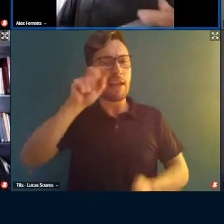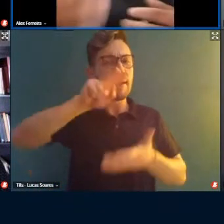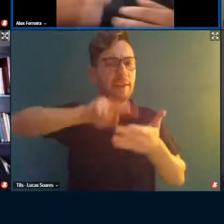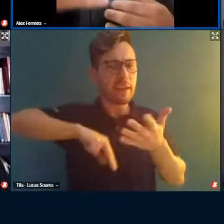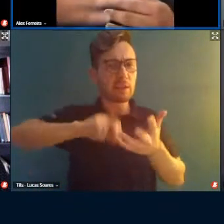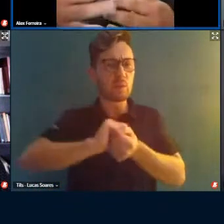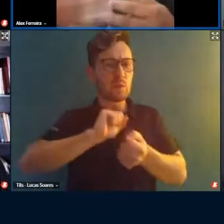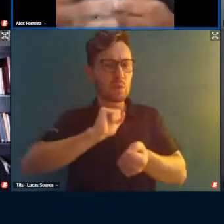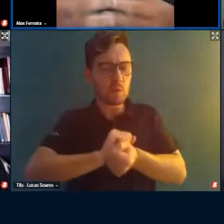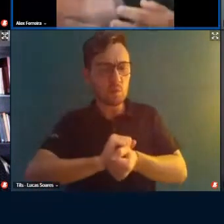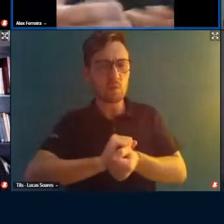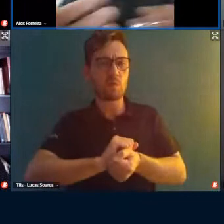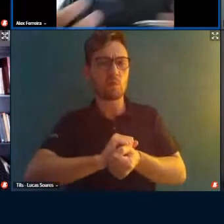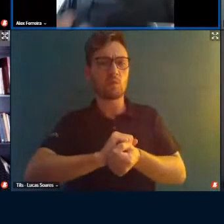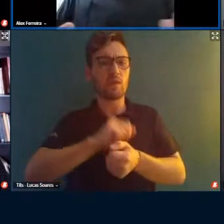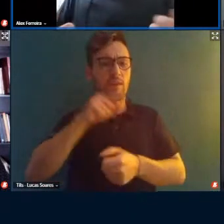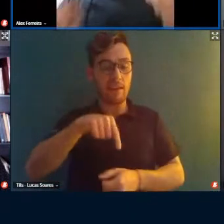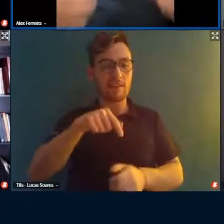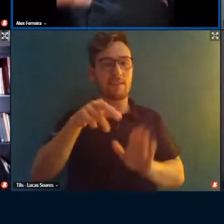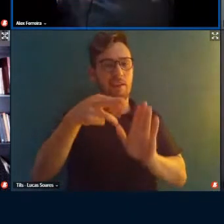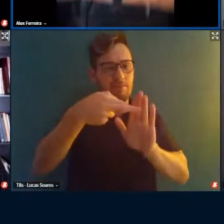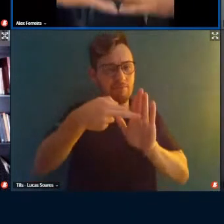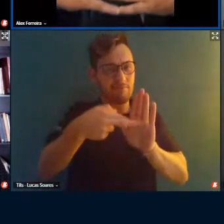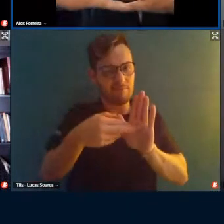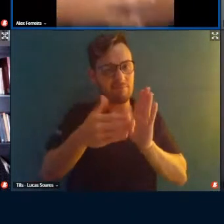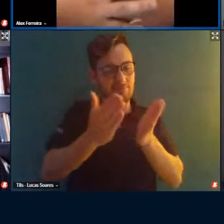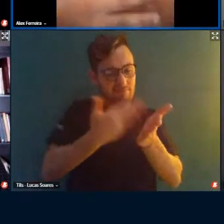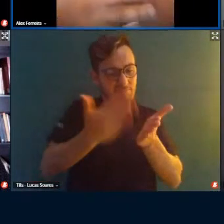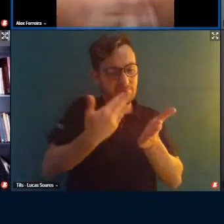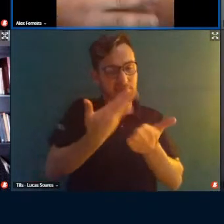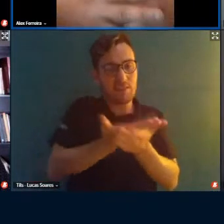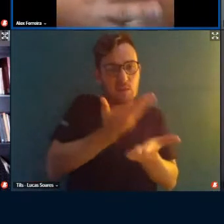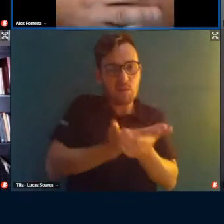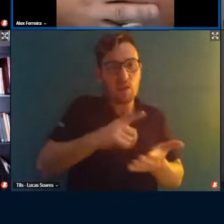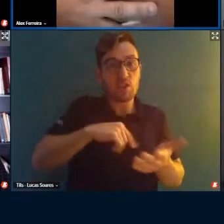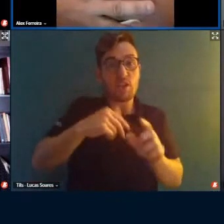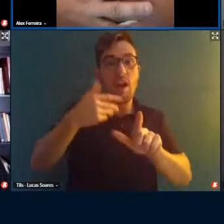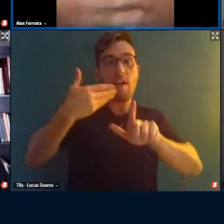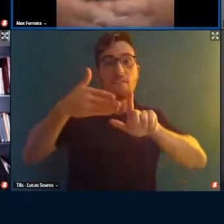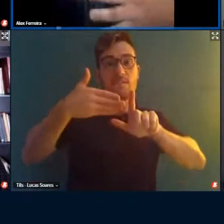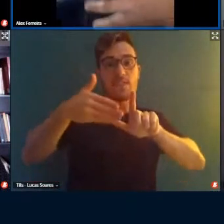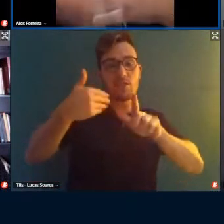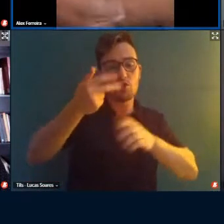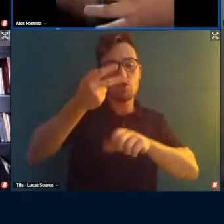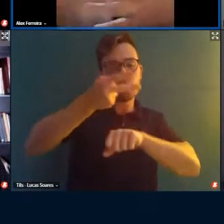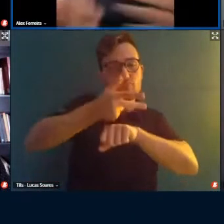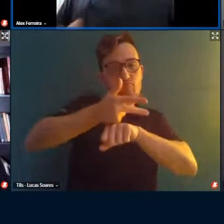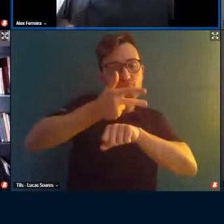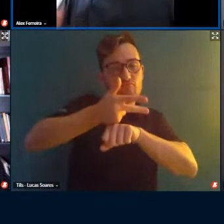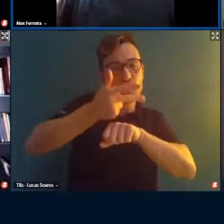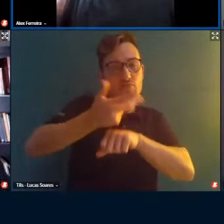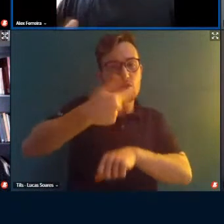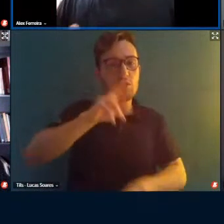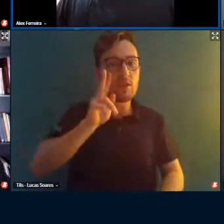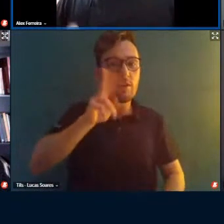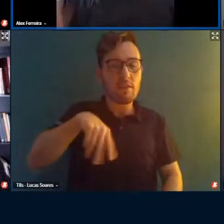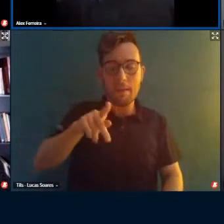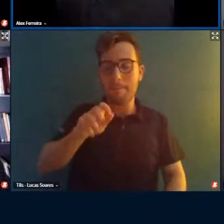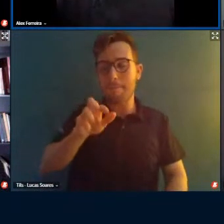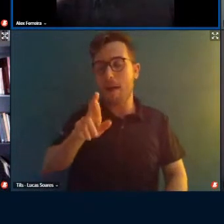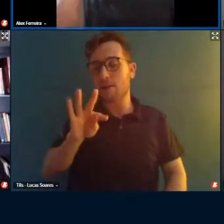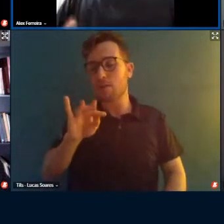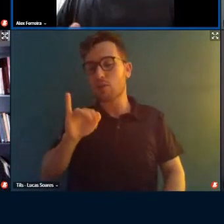guias, elas, a gente elaborou um modelo de vídeo onde a pessoa consegue ver a partitura e dá para a gente ver o nosso regente, o